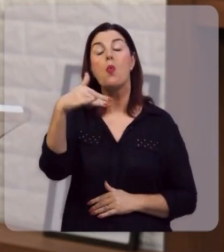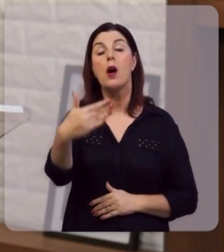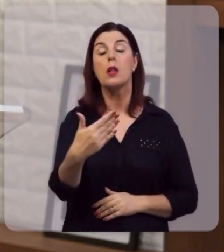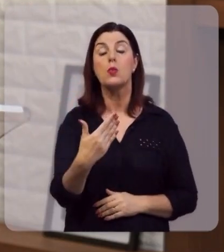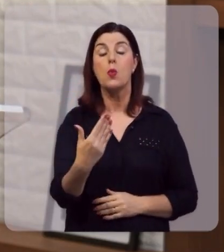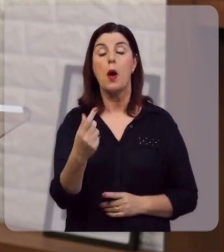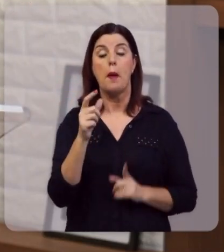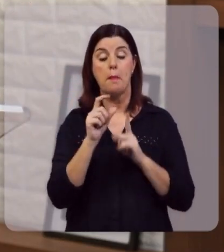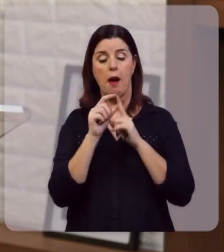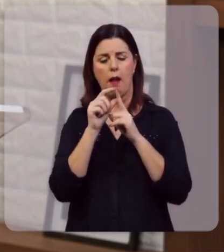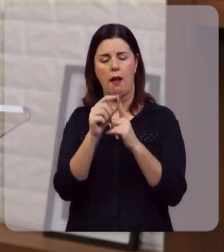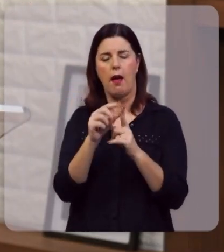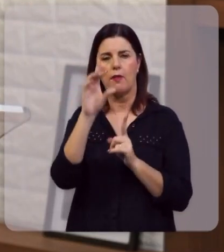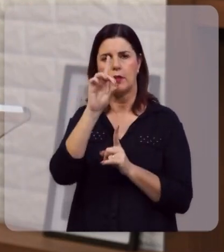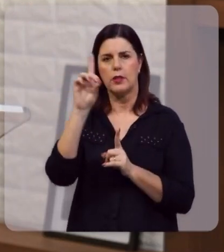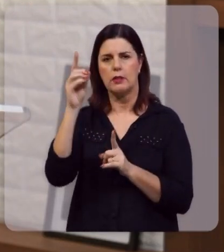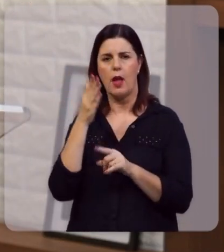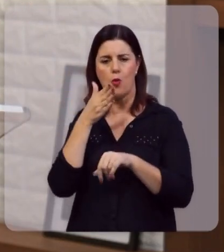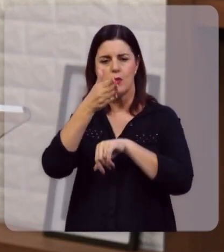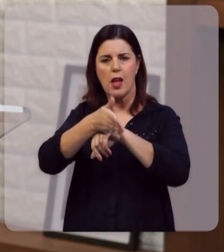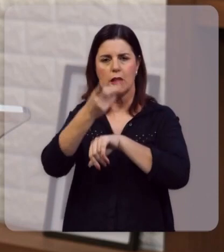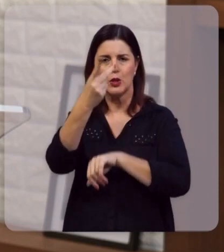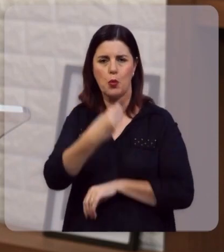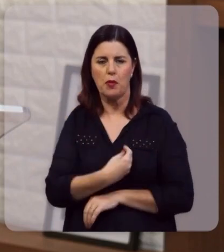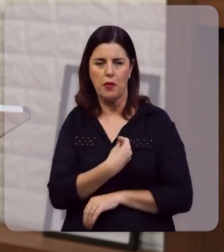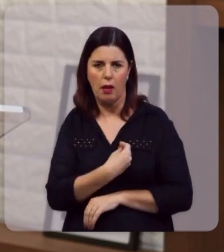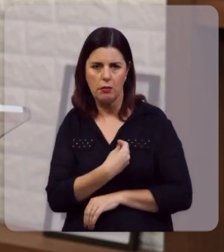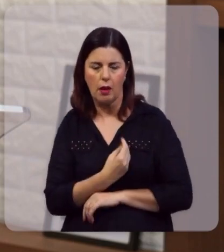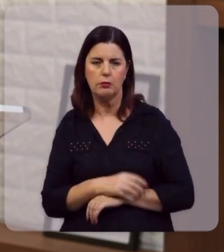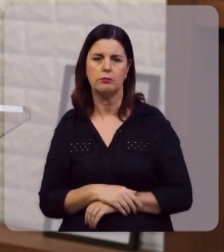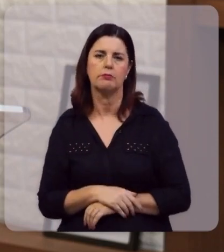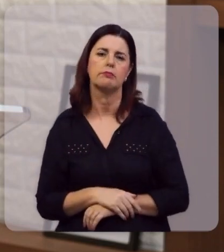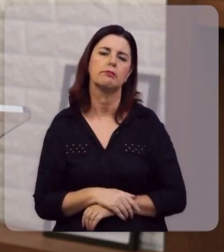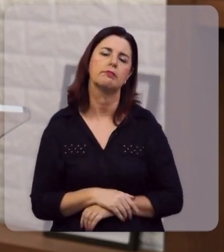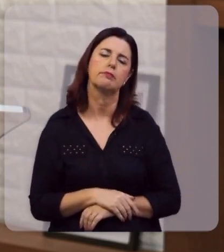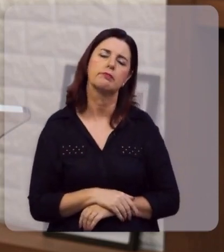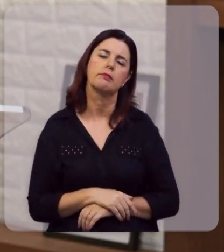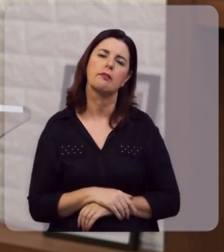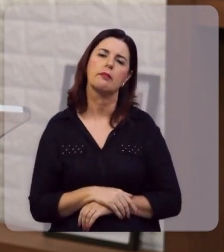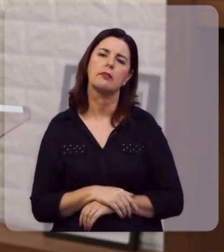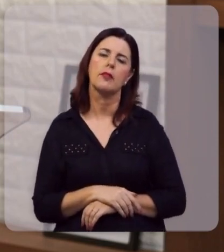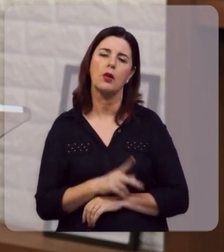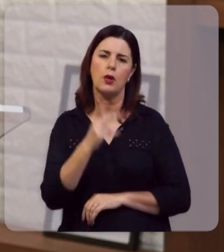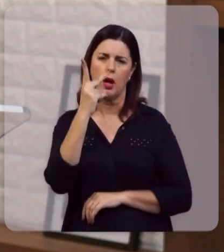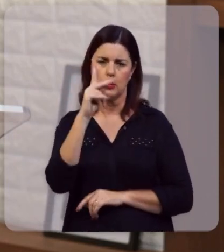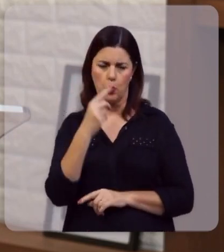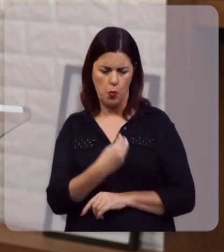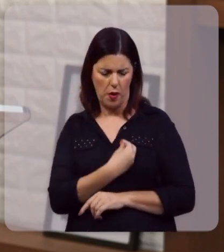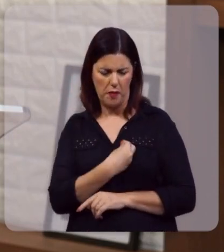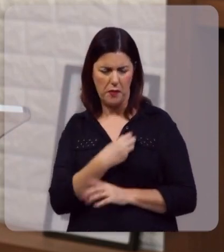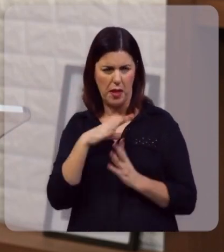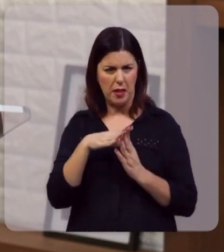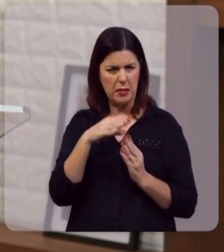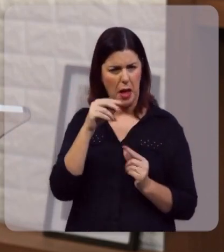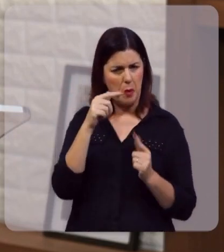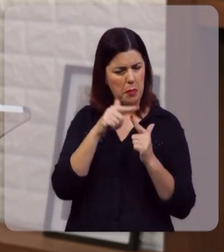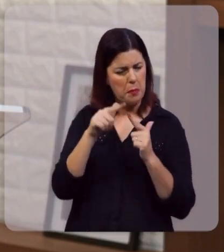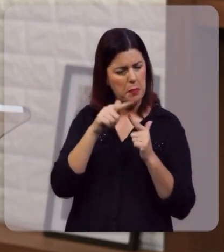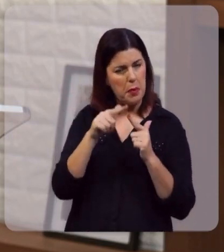Deus, poderosa, entra na sua vida, as crateras da alma,